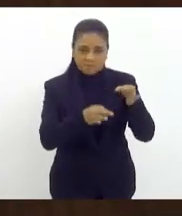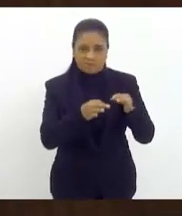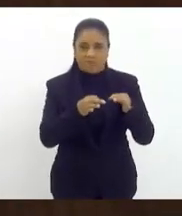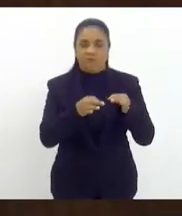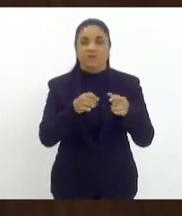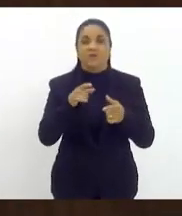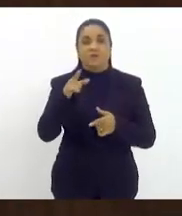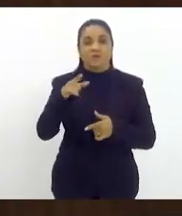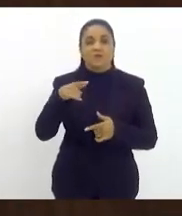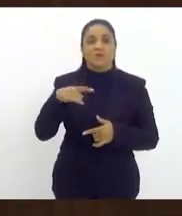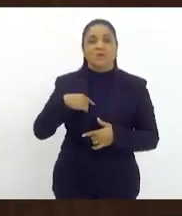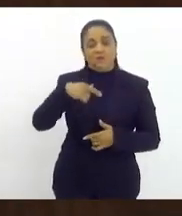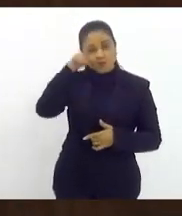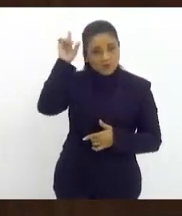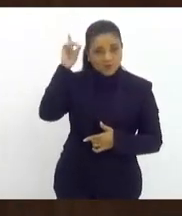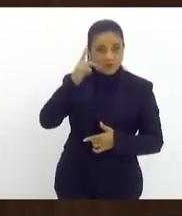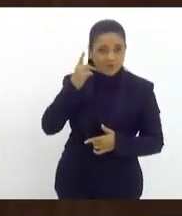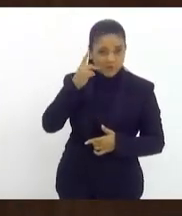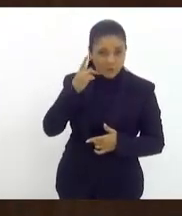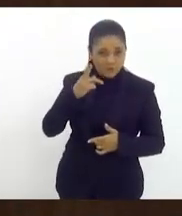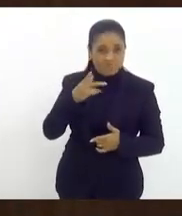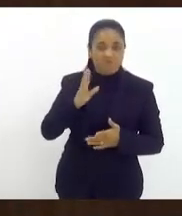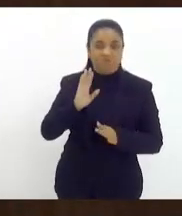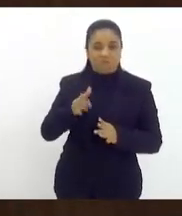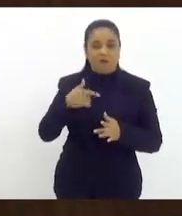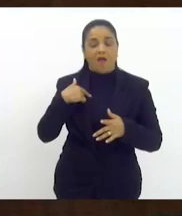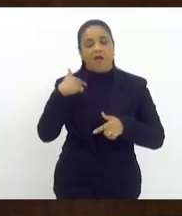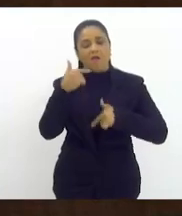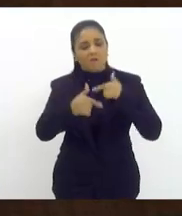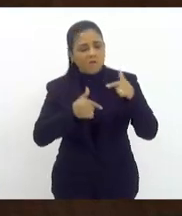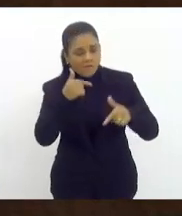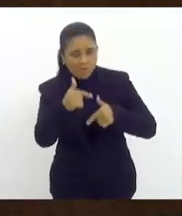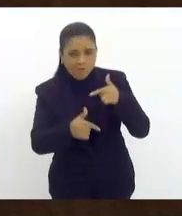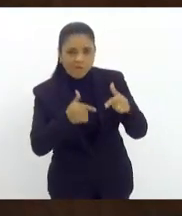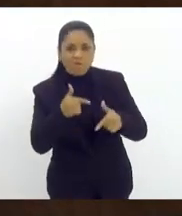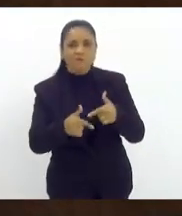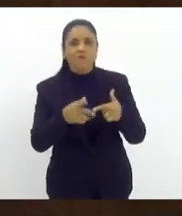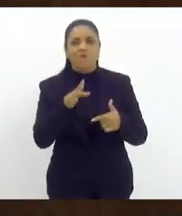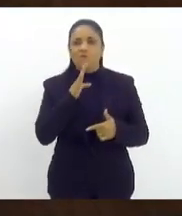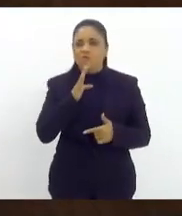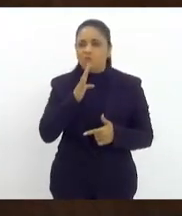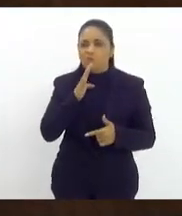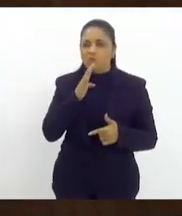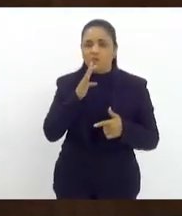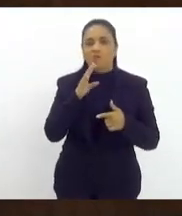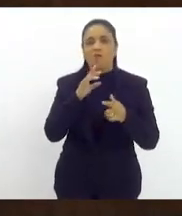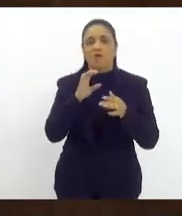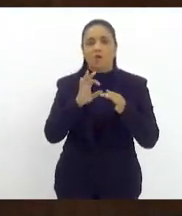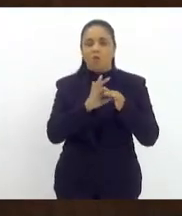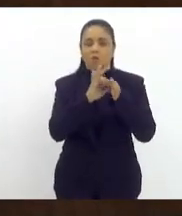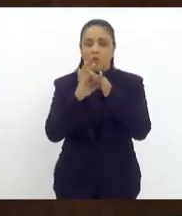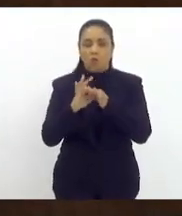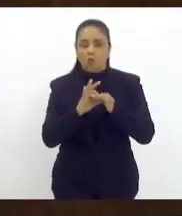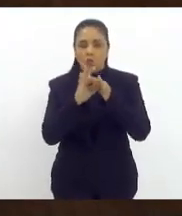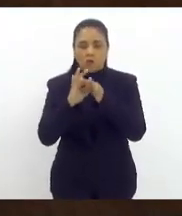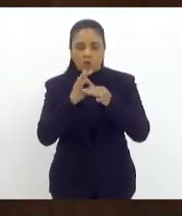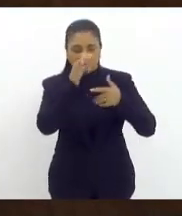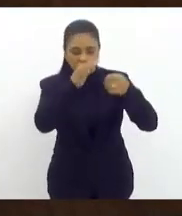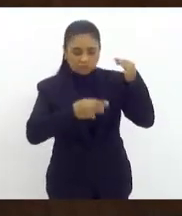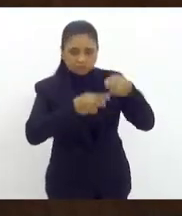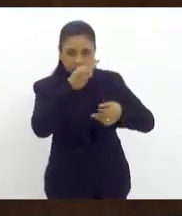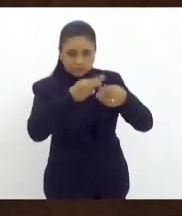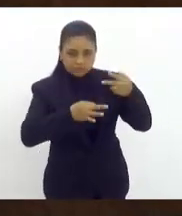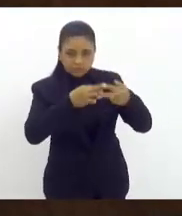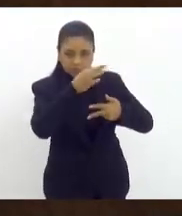e você que não é, que deseja conhecer o trabalho da Unali, que é a união dos legisladores e legislativos do